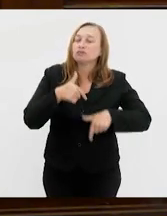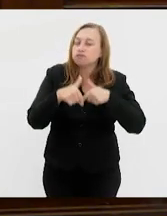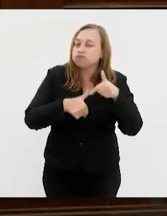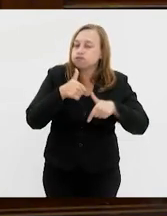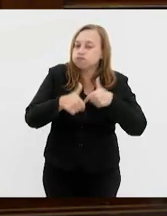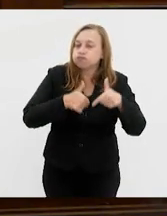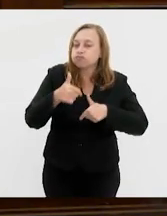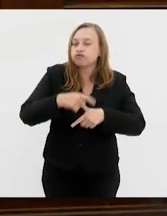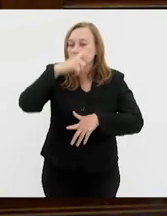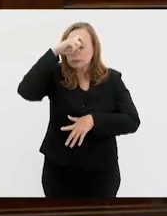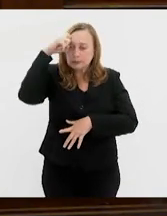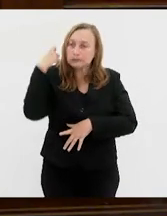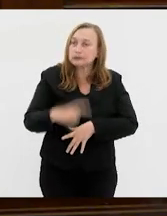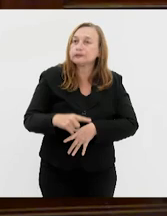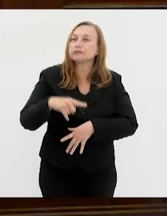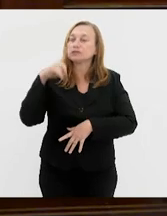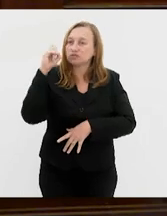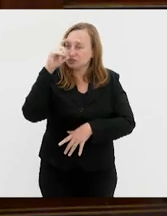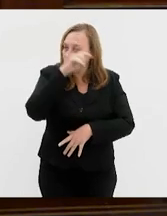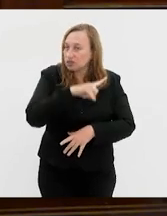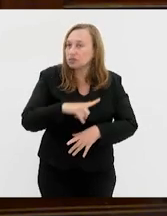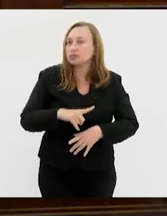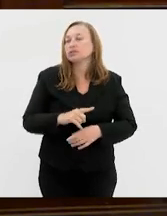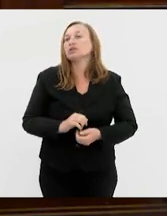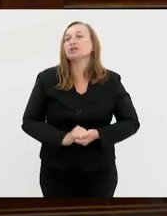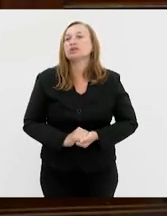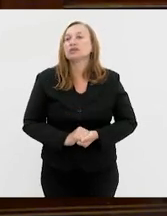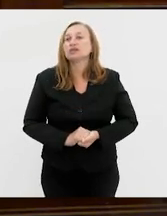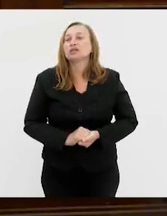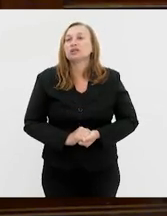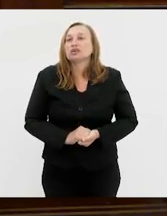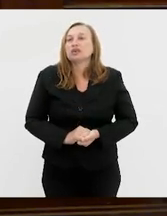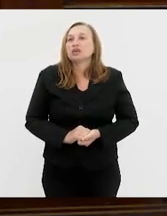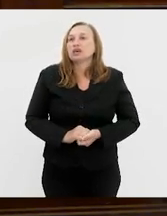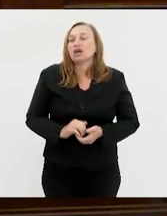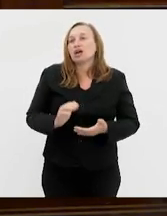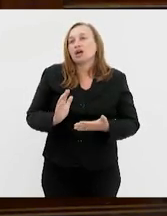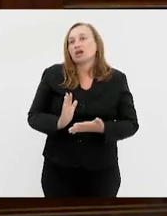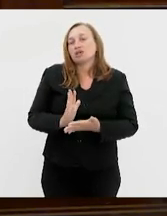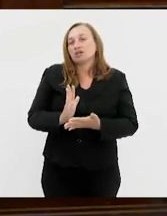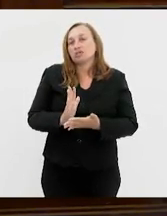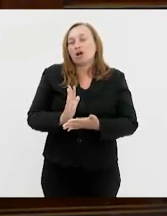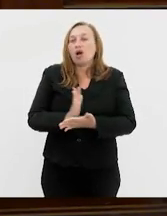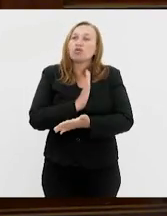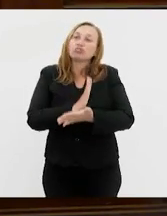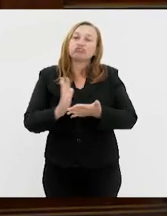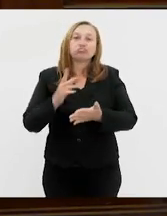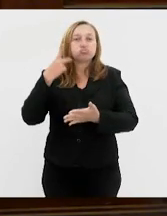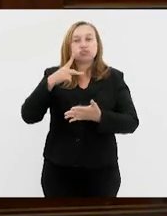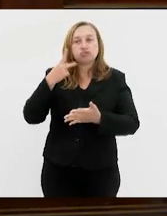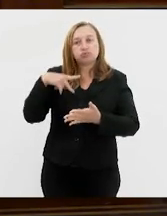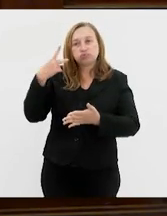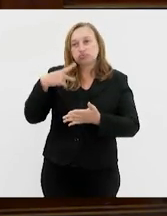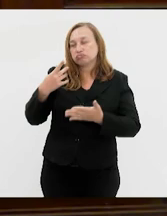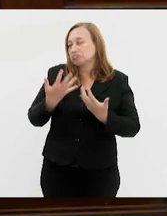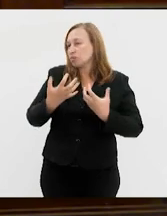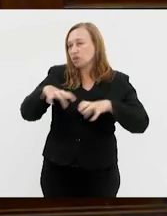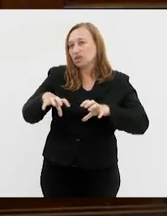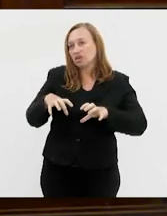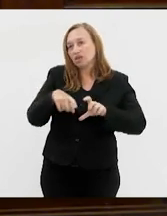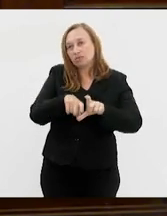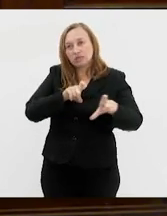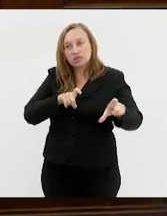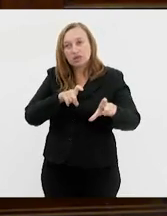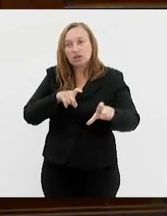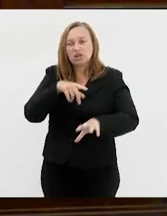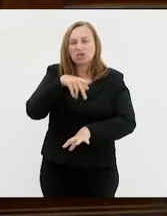muito difícil. A classe política não queria mais emancipação. Eu não sei se vocês sabem, Nova Iguaçu era